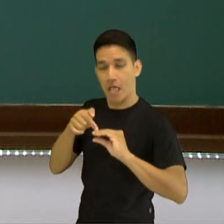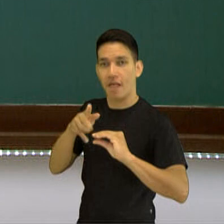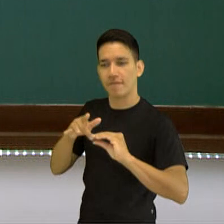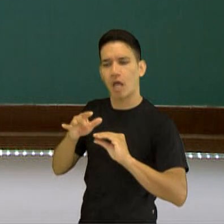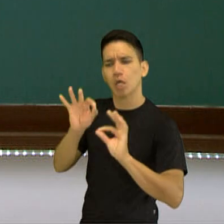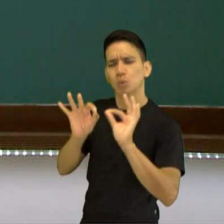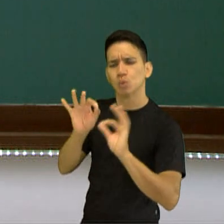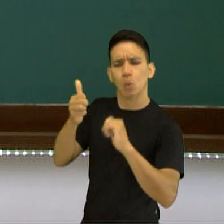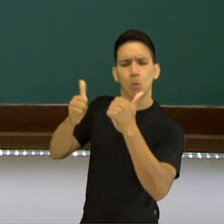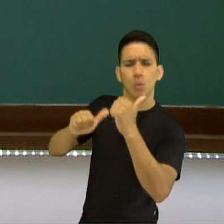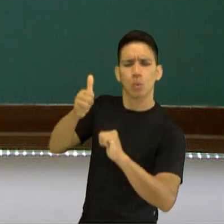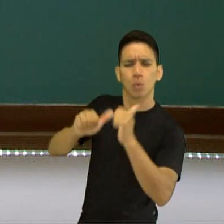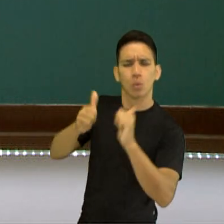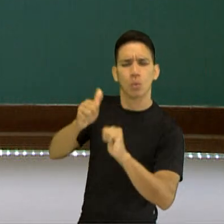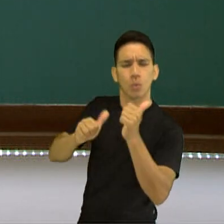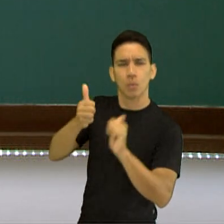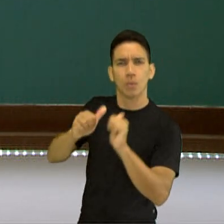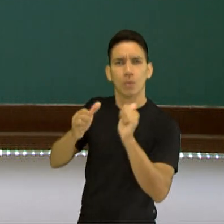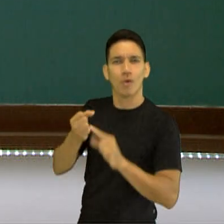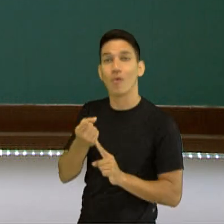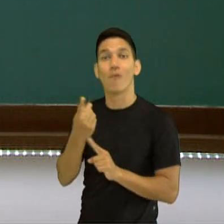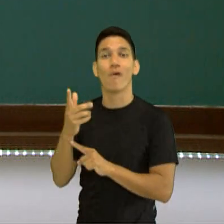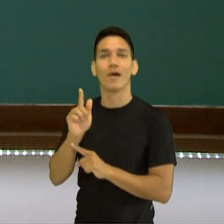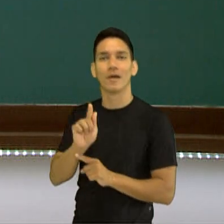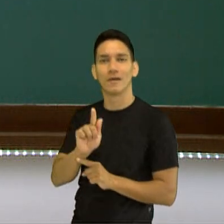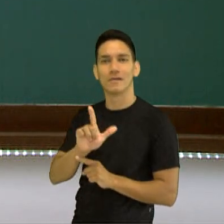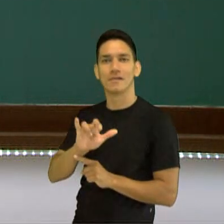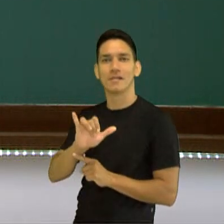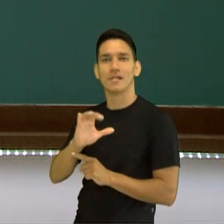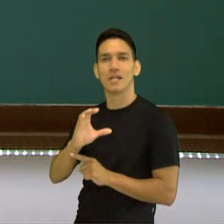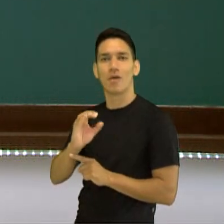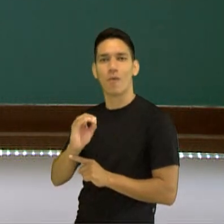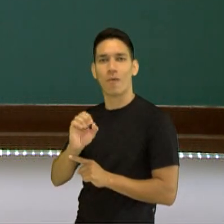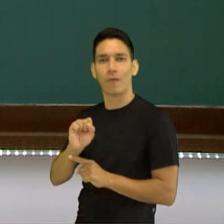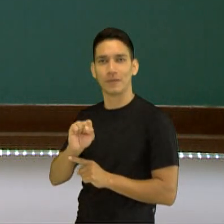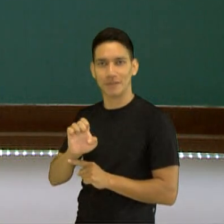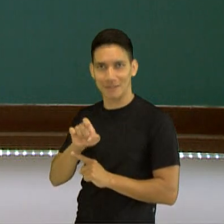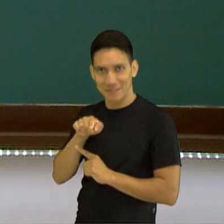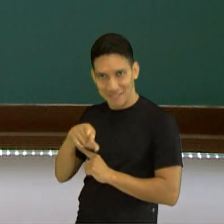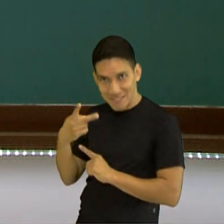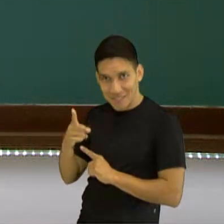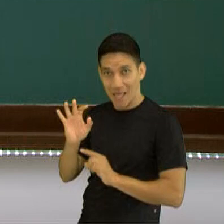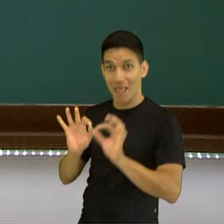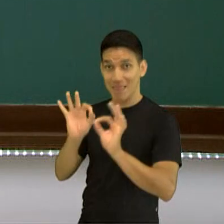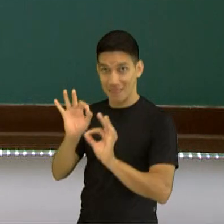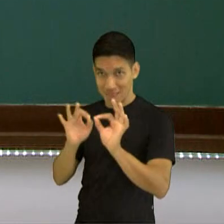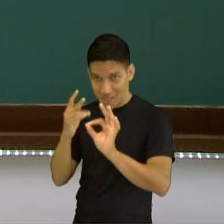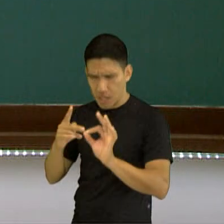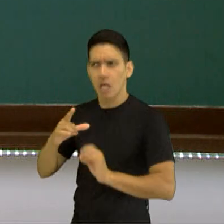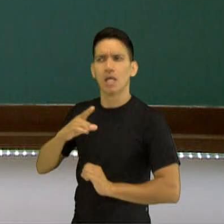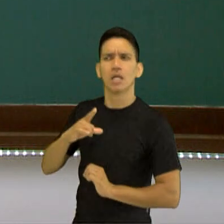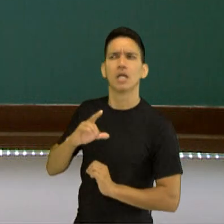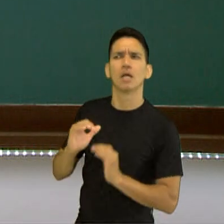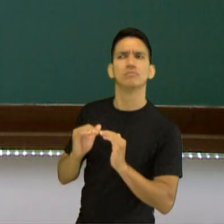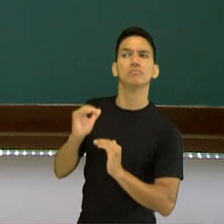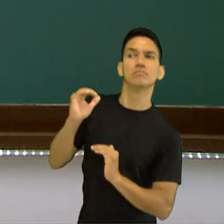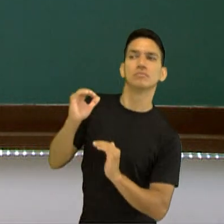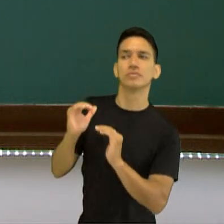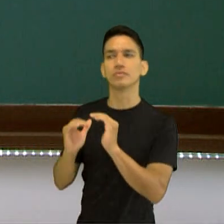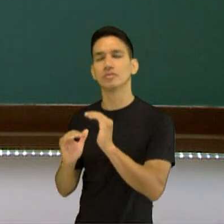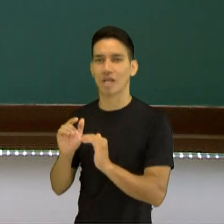a fitinha nesta maquininha. Esse aparelhinho vai fazer a leitura da sua taxa, de glicose, e aí ela